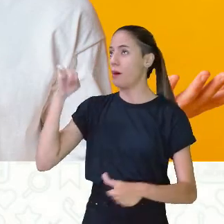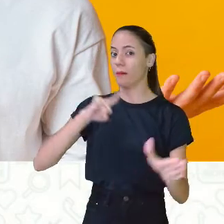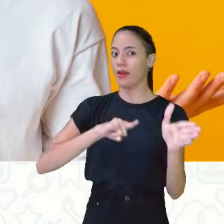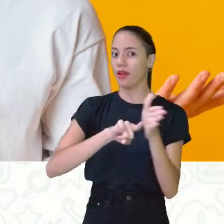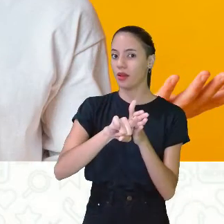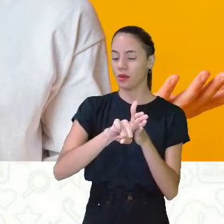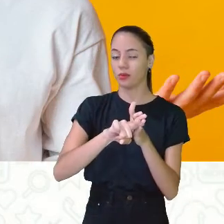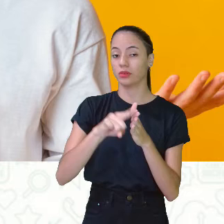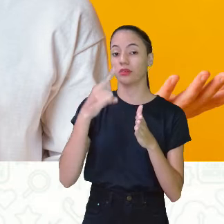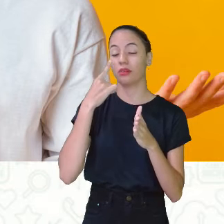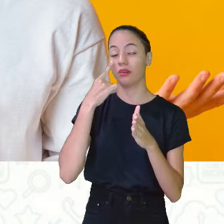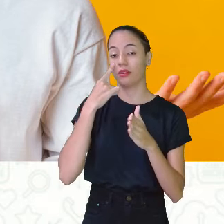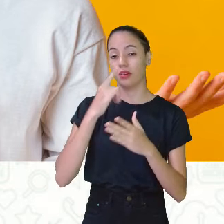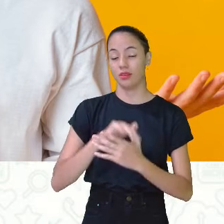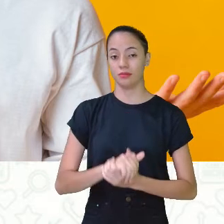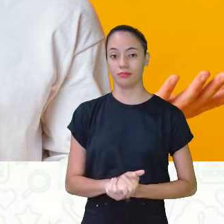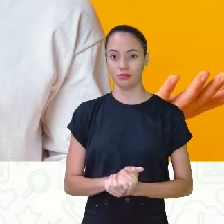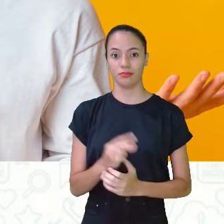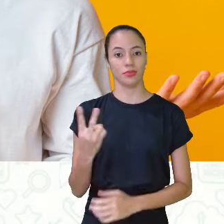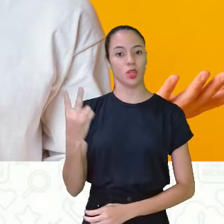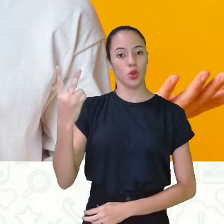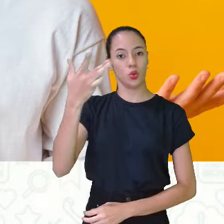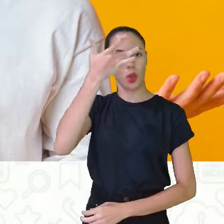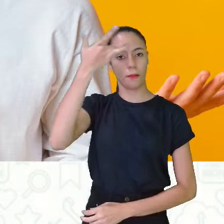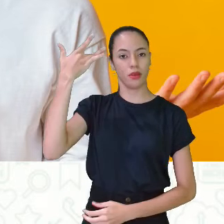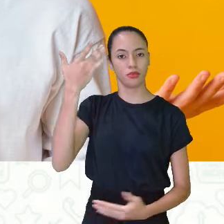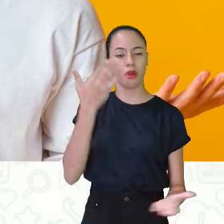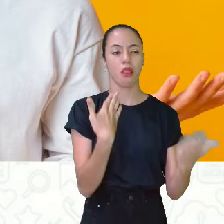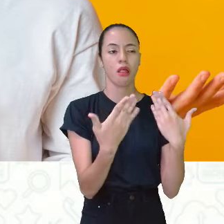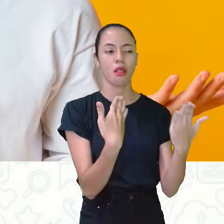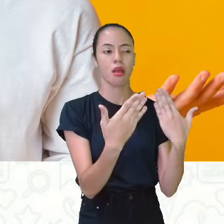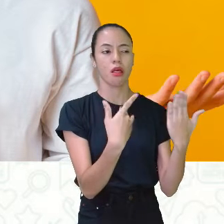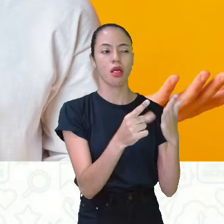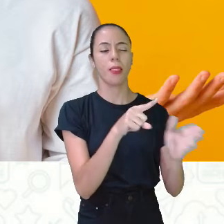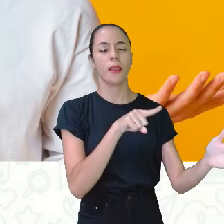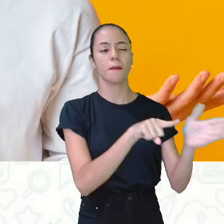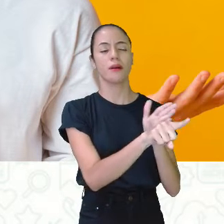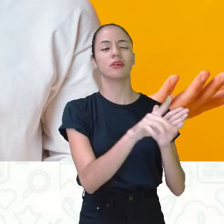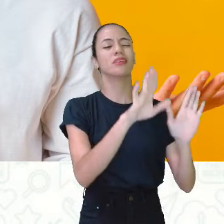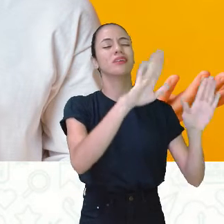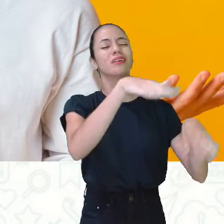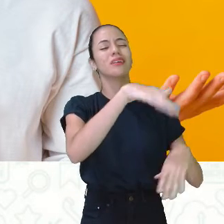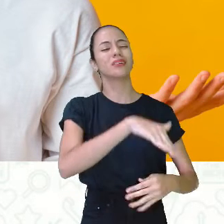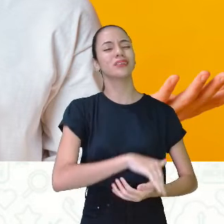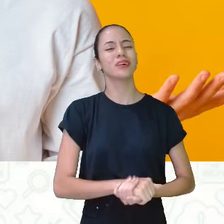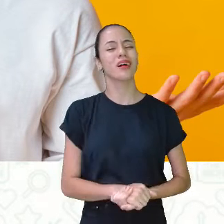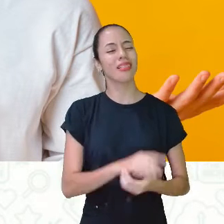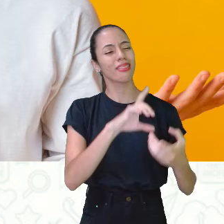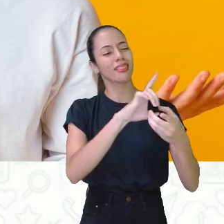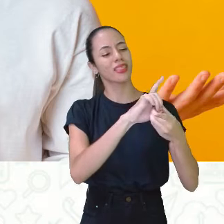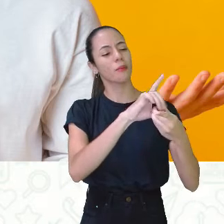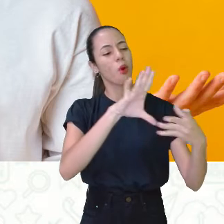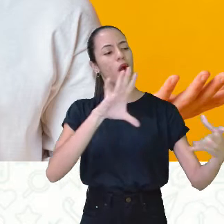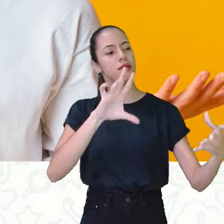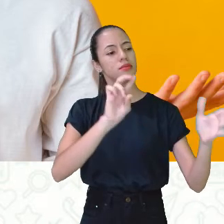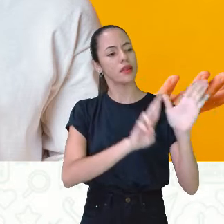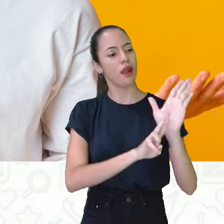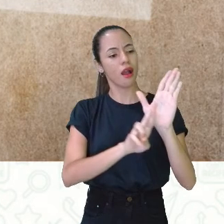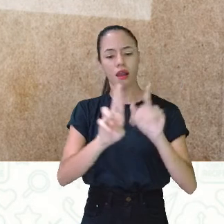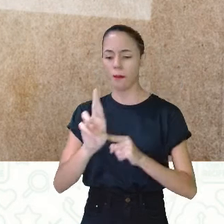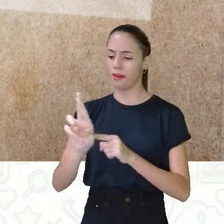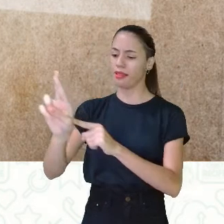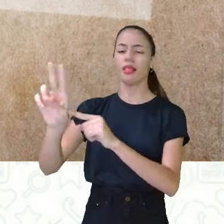pergunta, duas pessoas aí conversando e perguntando, mas o que é, né? Democracia